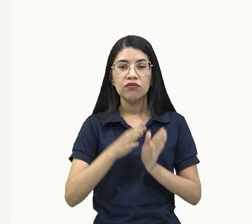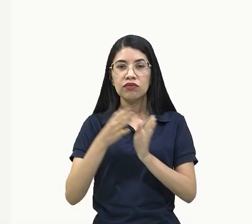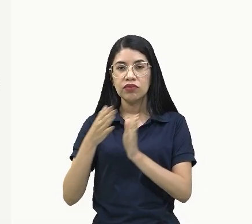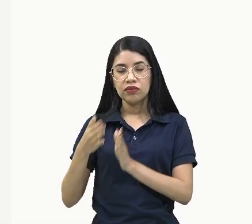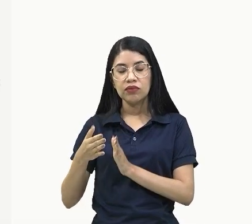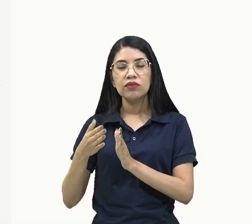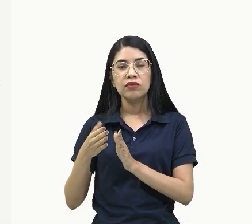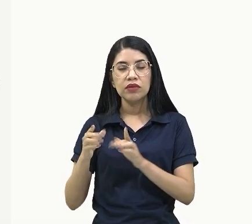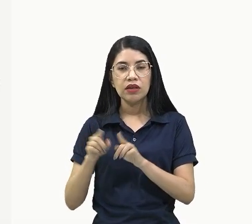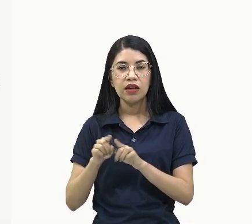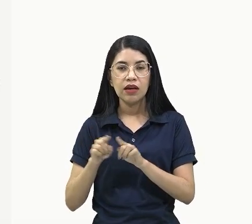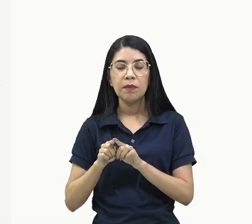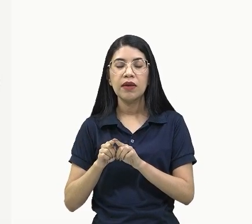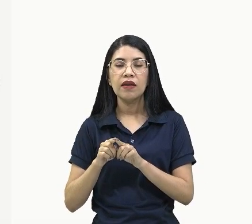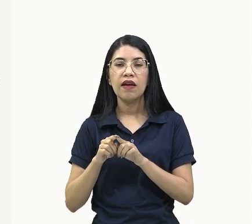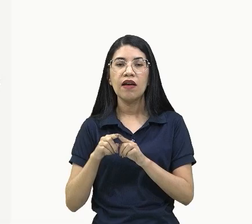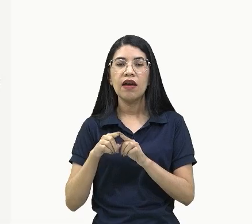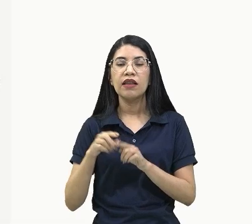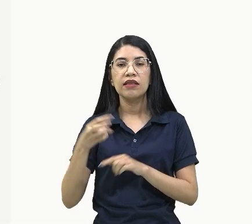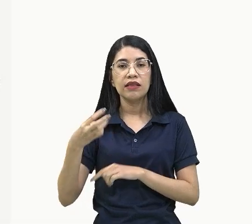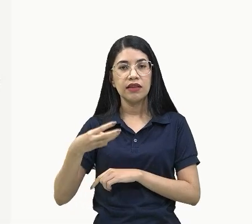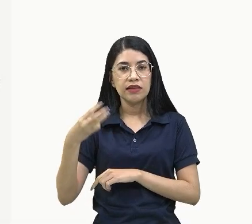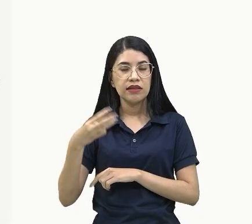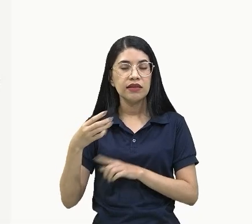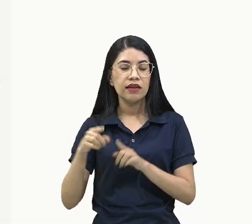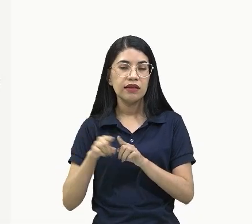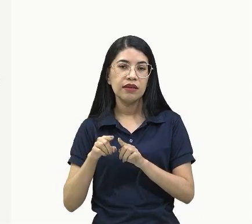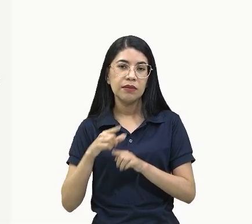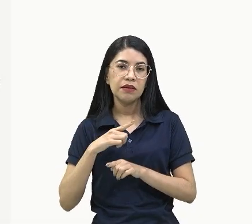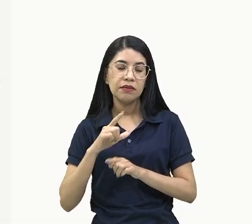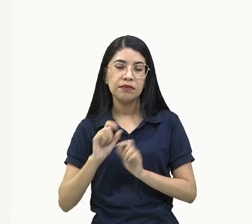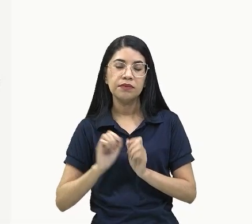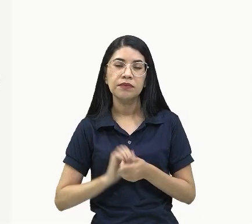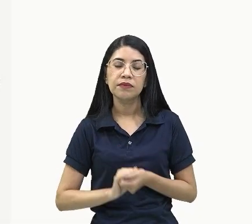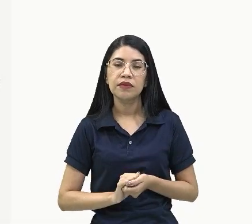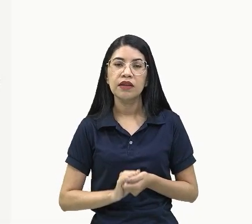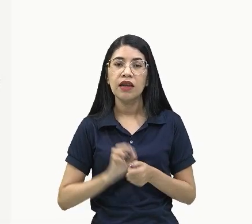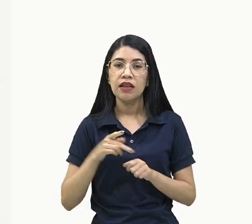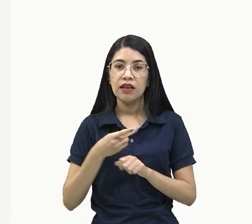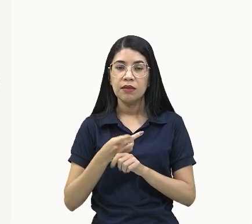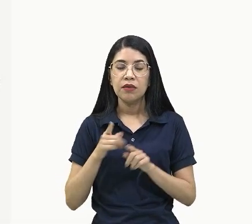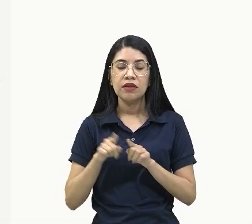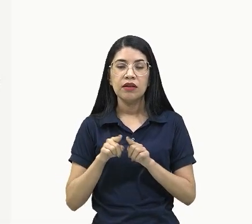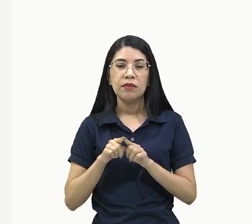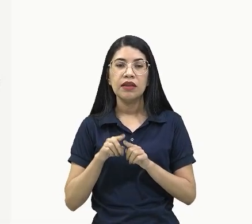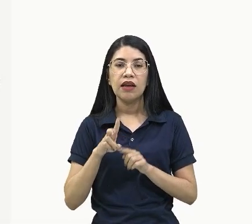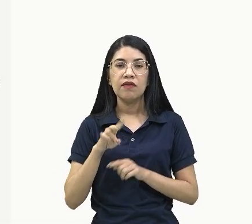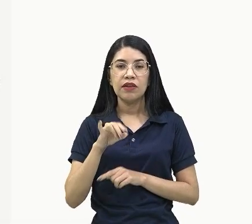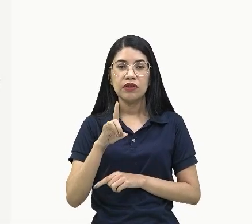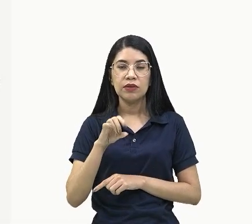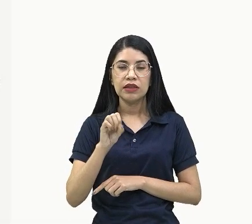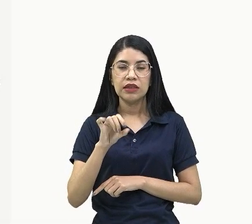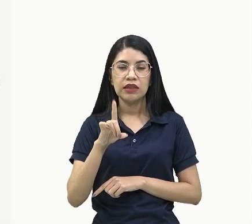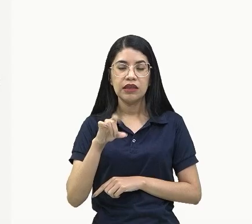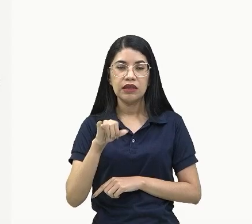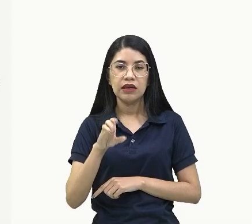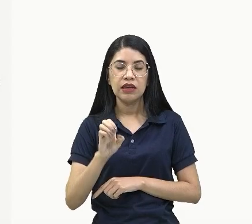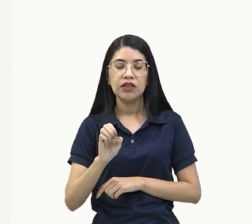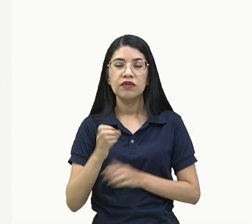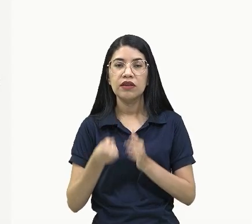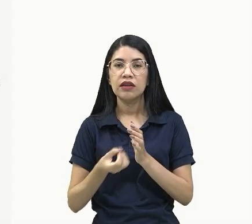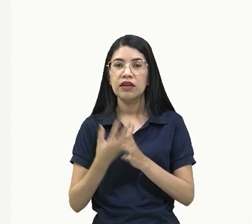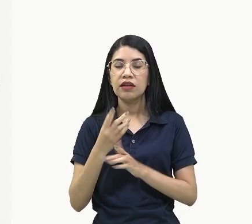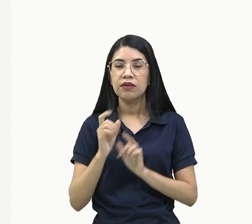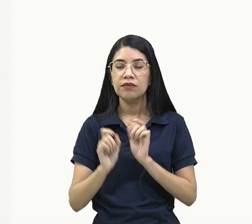ser chamadas de vilosidades terciárias. E a partir dessas vilosidades vai ocorrer o que a gente chama de